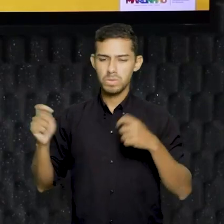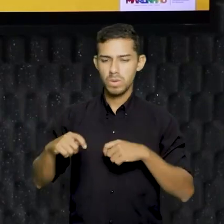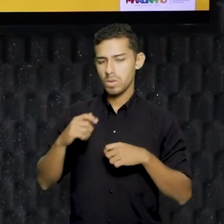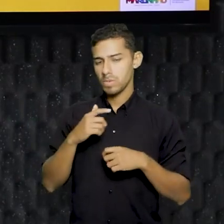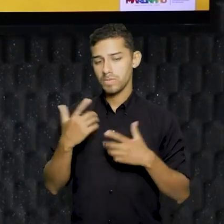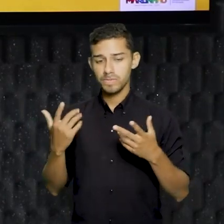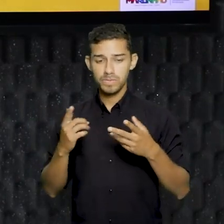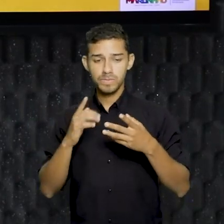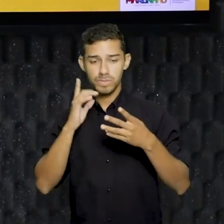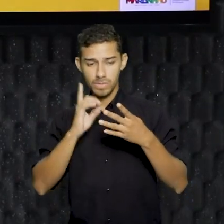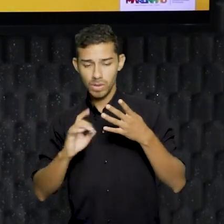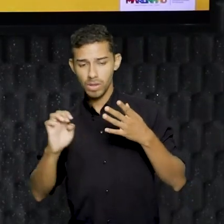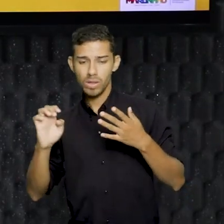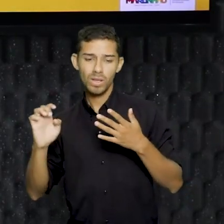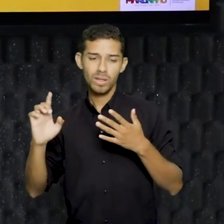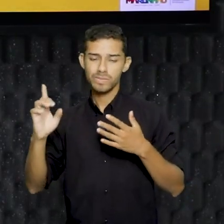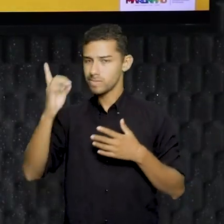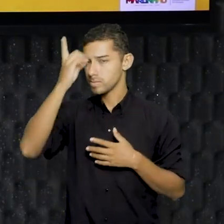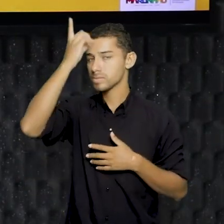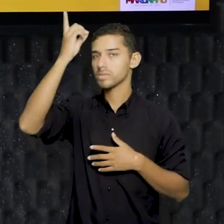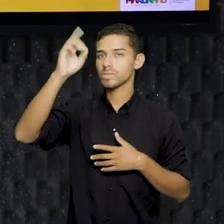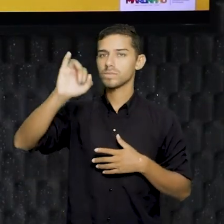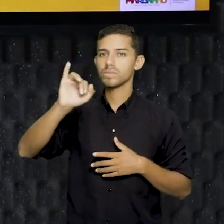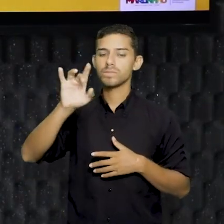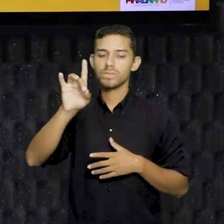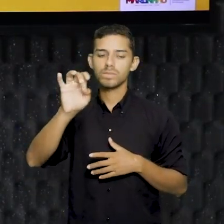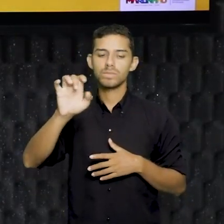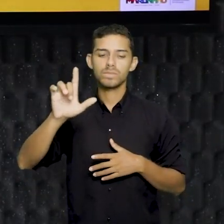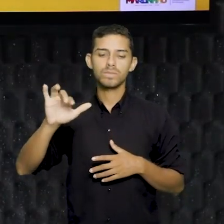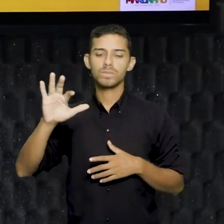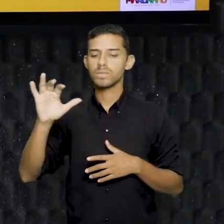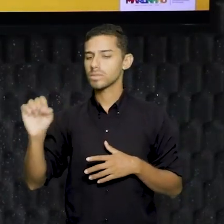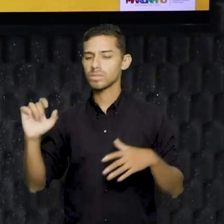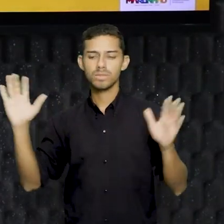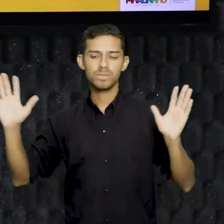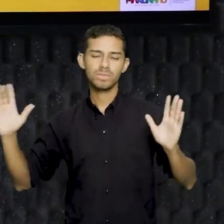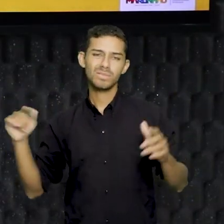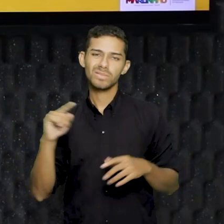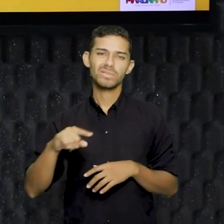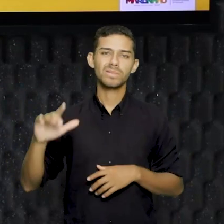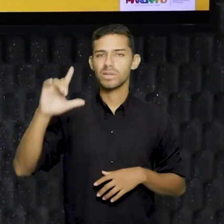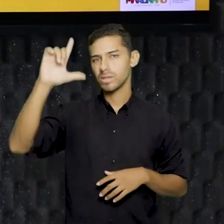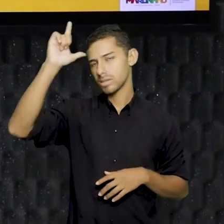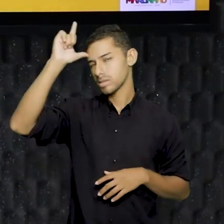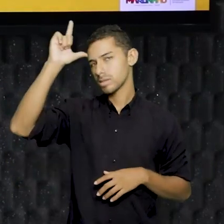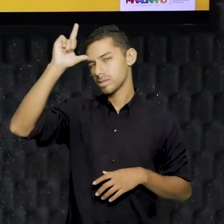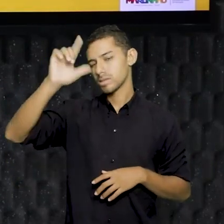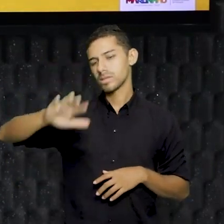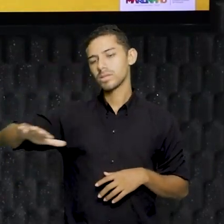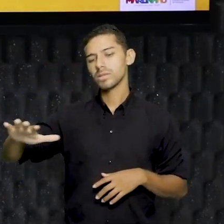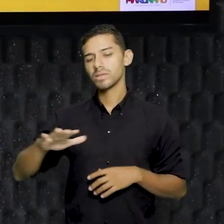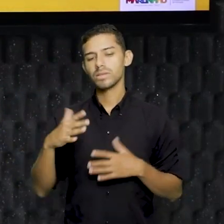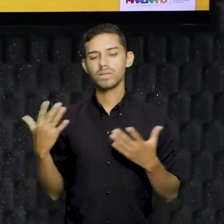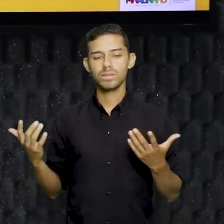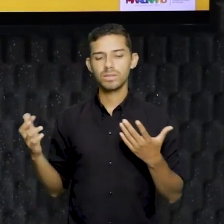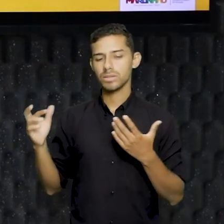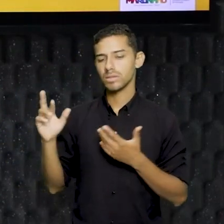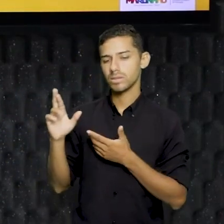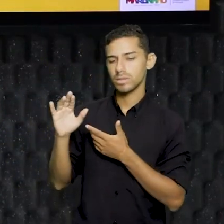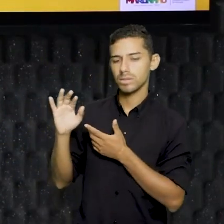aí idealismo Idealista o idealismo é ali mais para Alemanha e uma